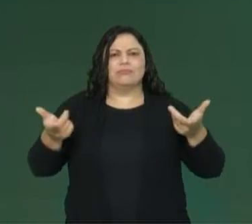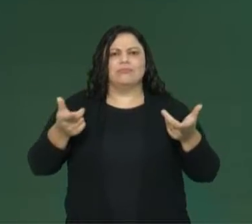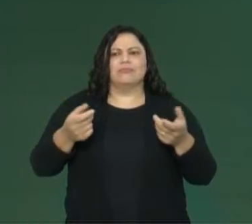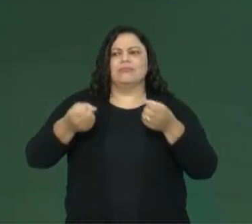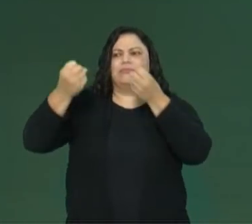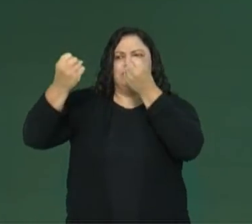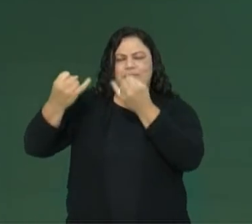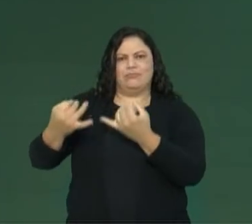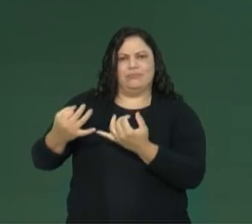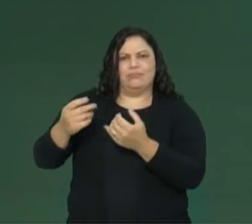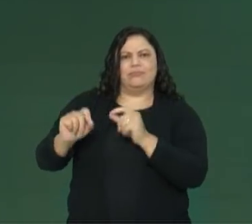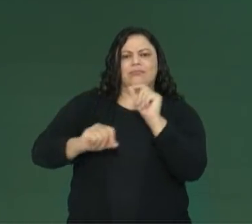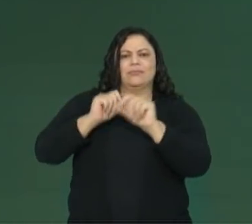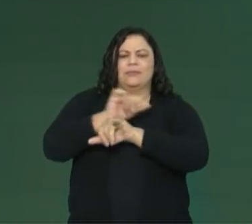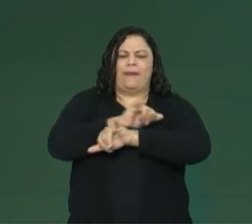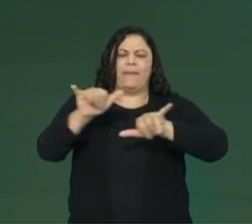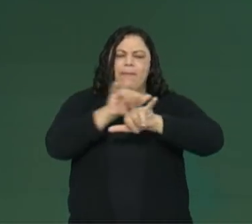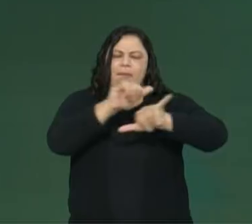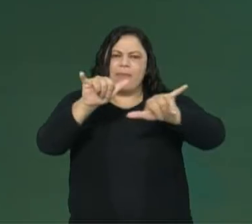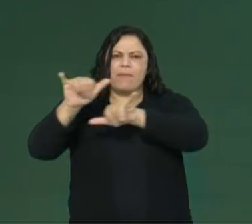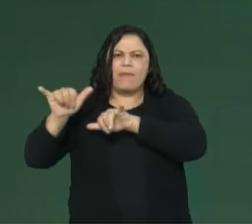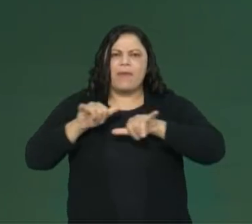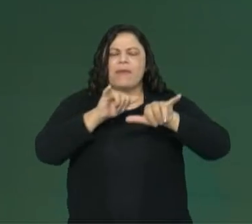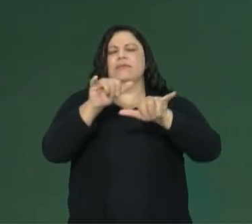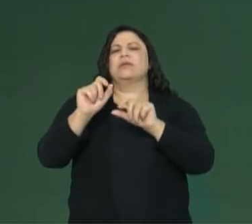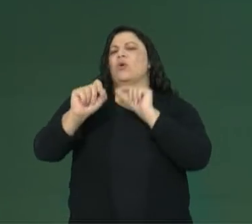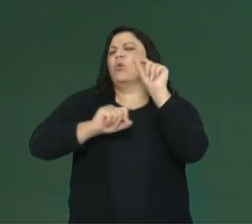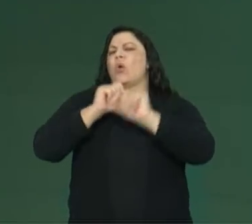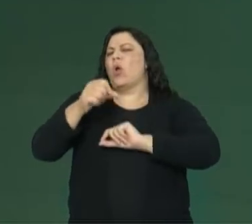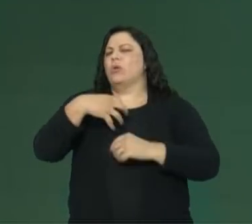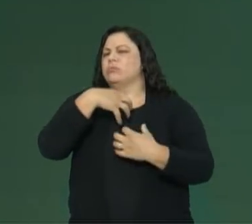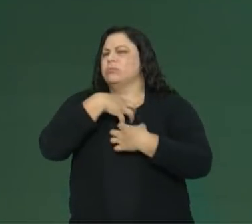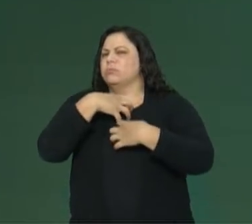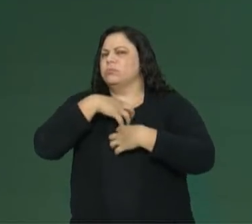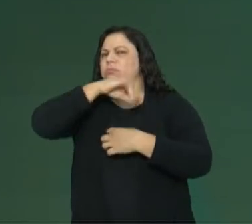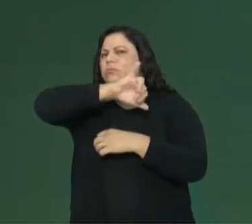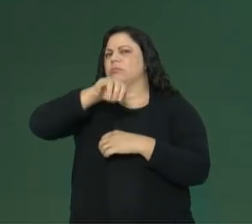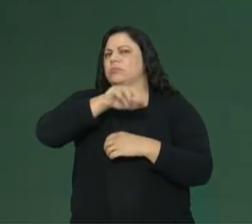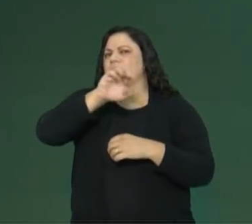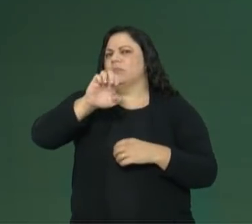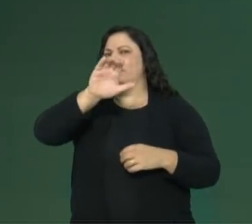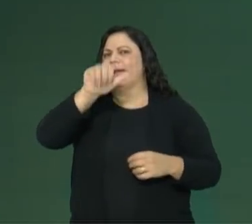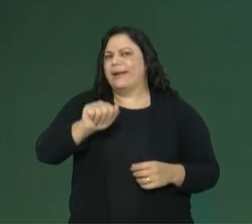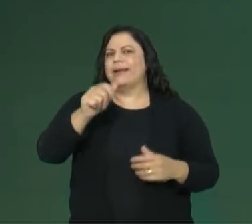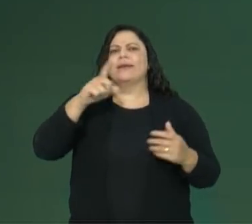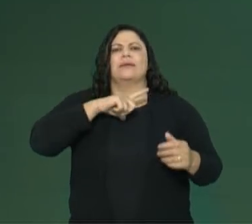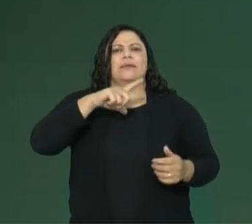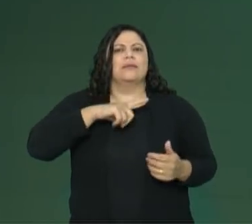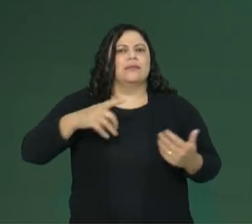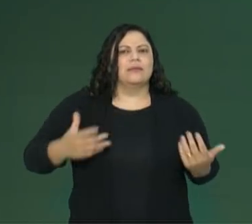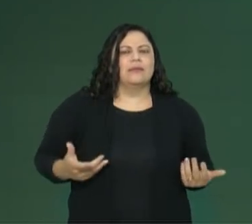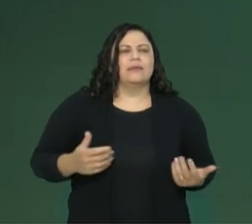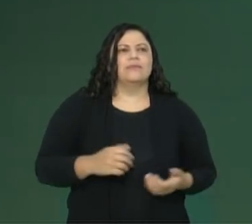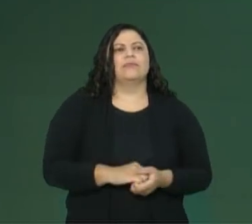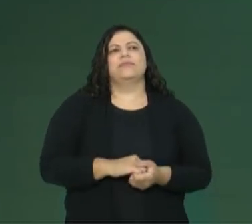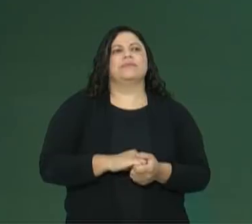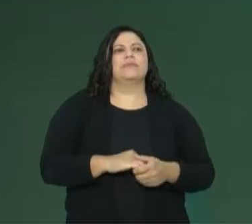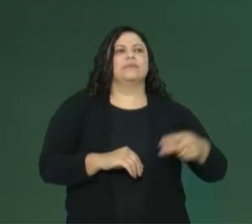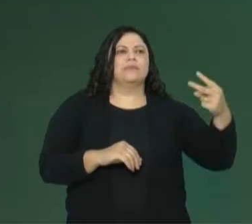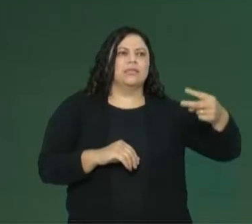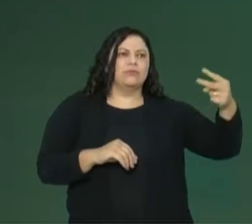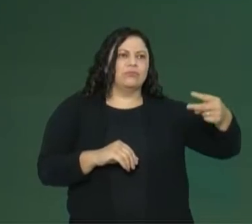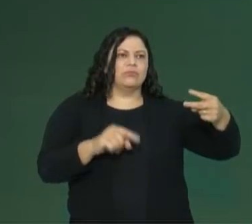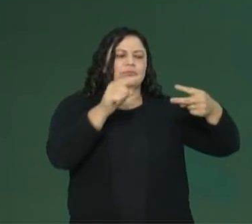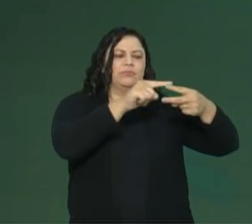como isso funciona e quais eram os hábitos que o Jeca teve. Então, o causador, 2, ou Ancylostoma duodenale